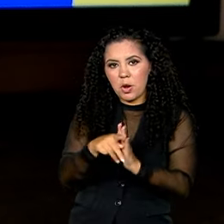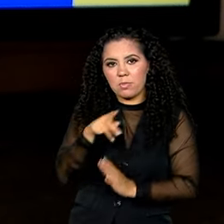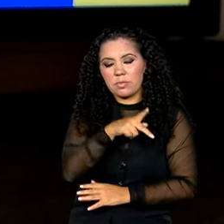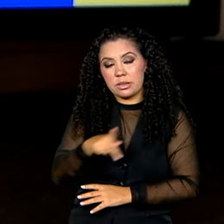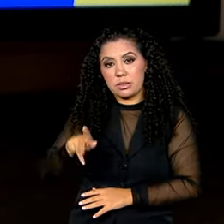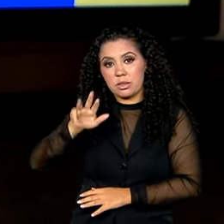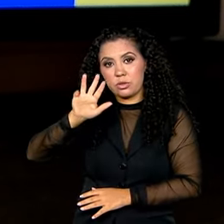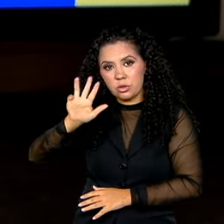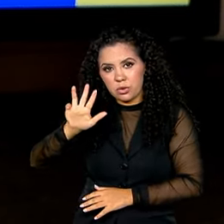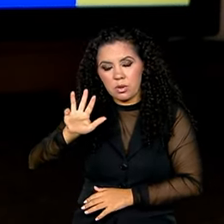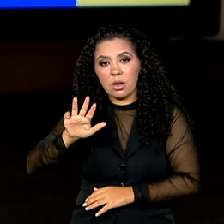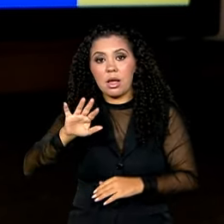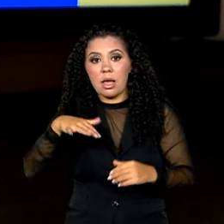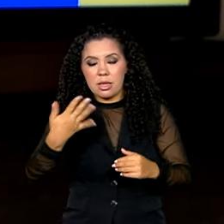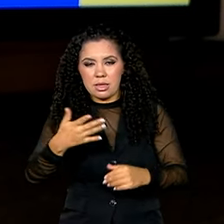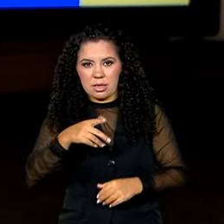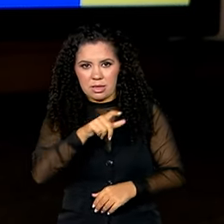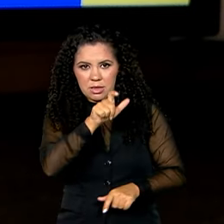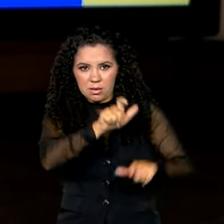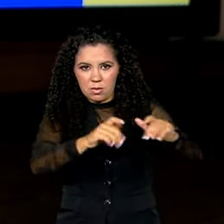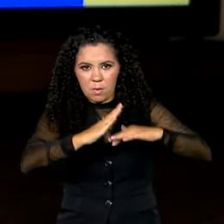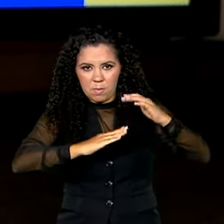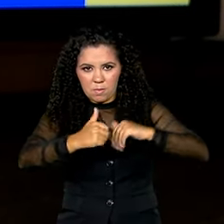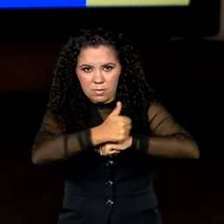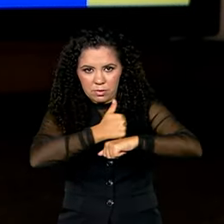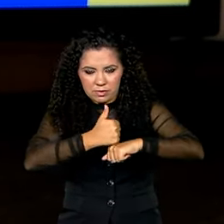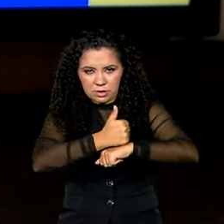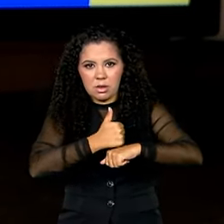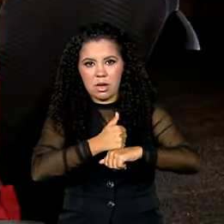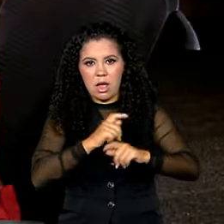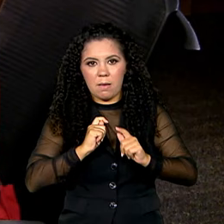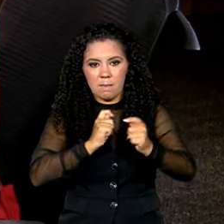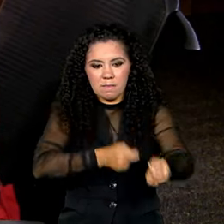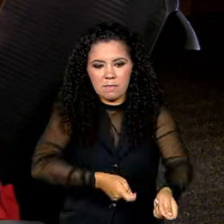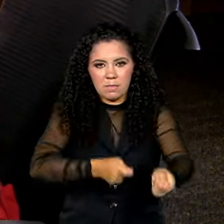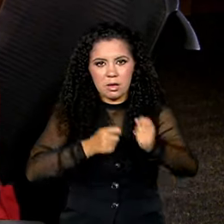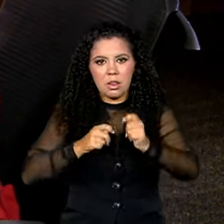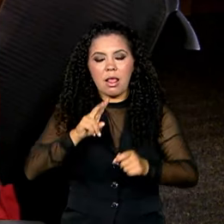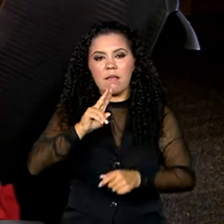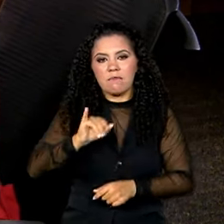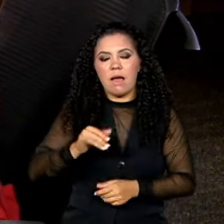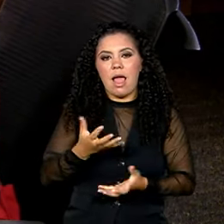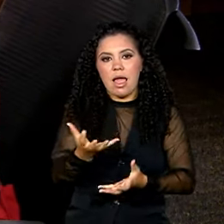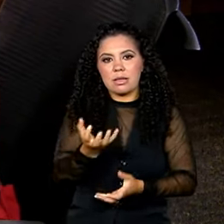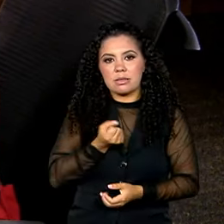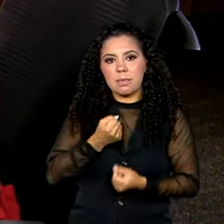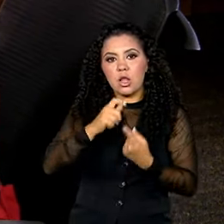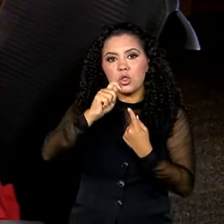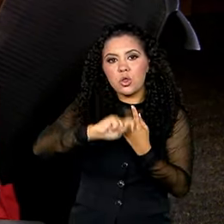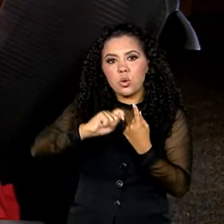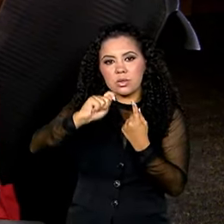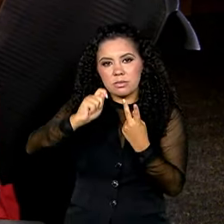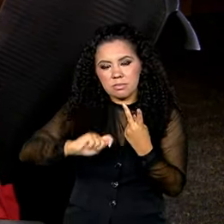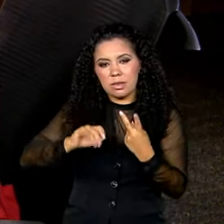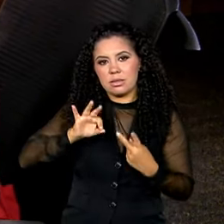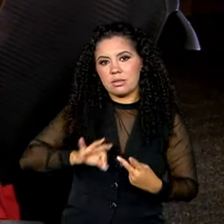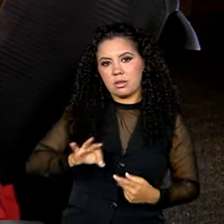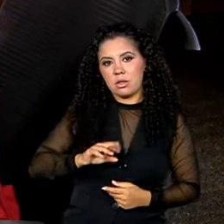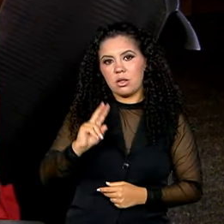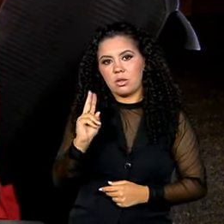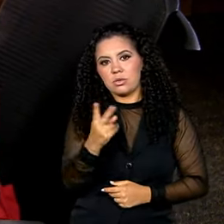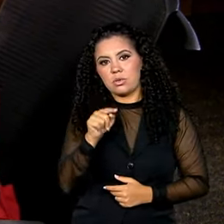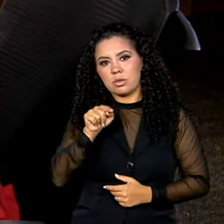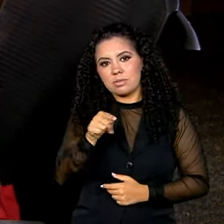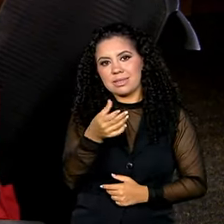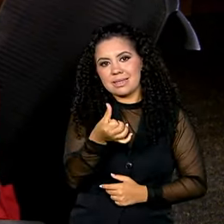receber dois o equivalente a dois salários. Meses de seguro defeso, ou seja, R$